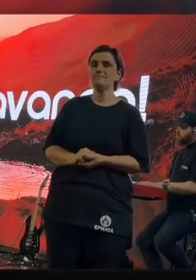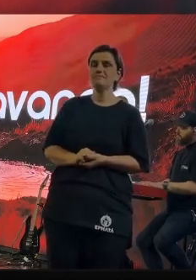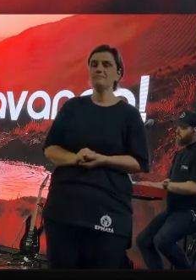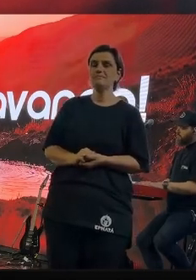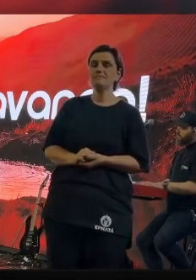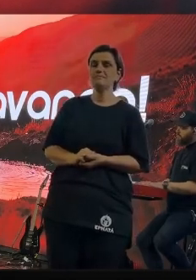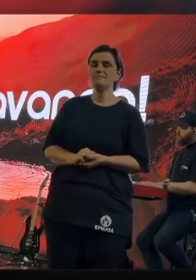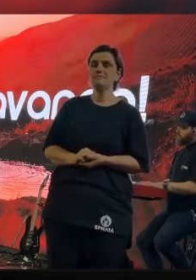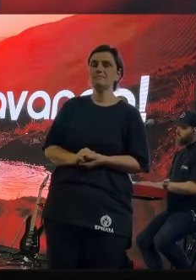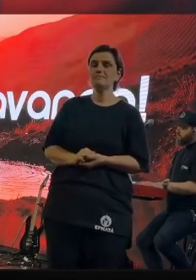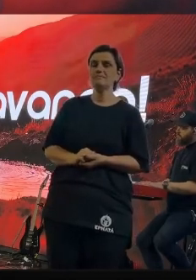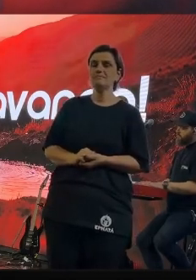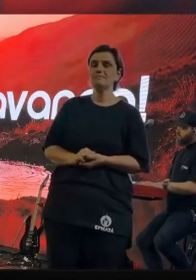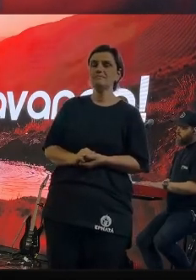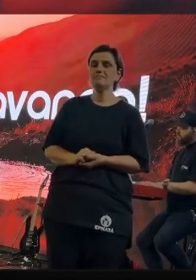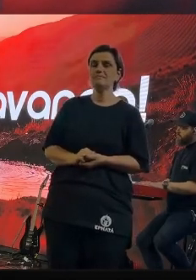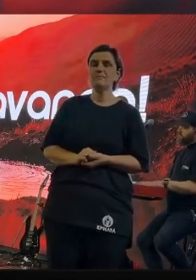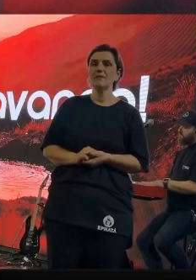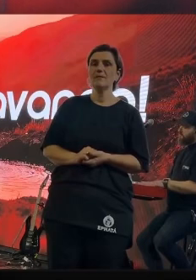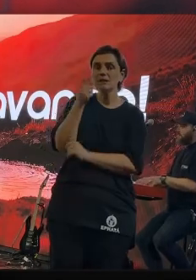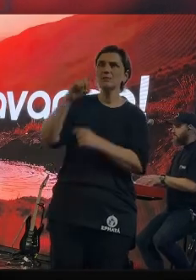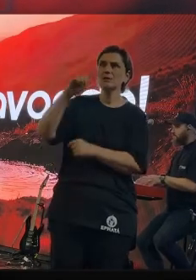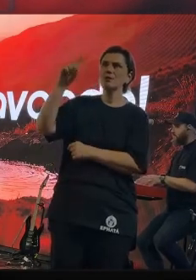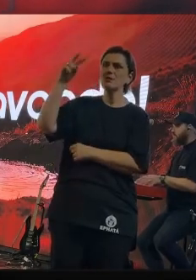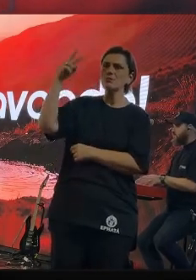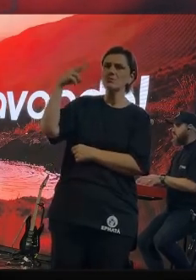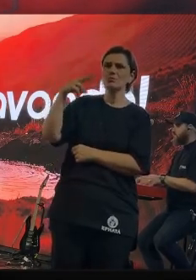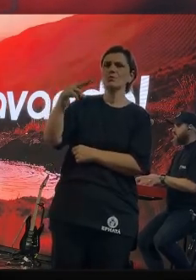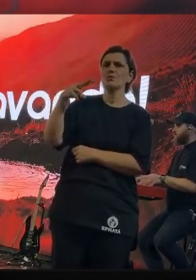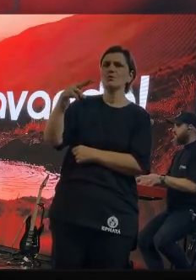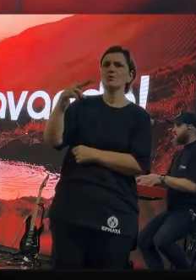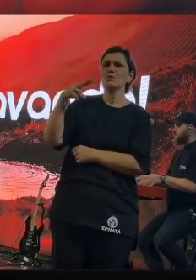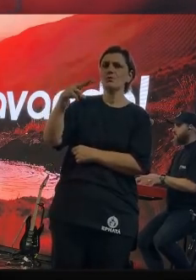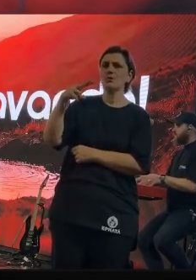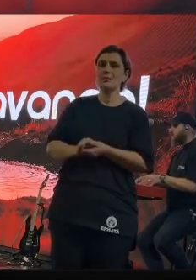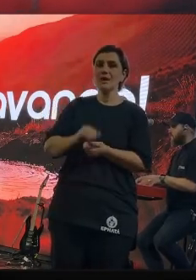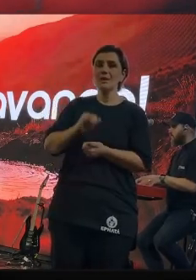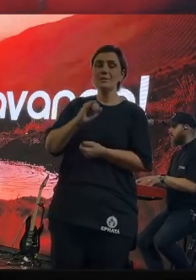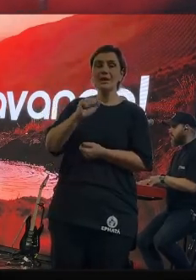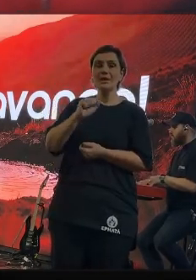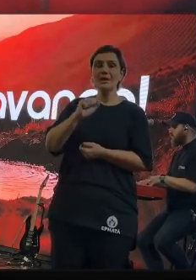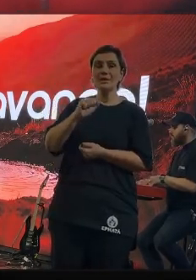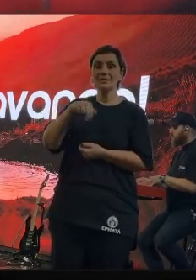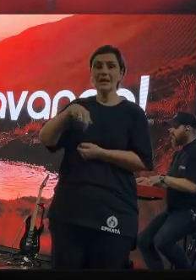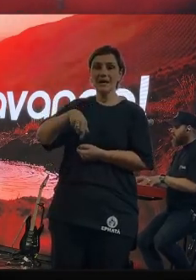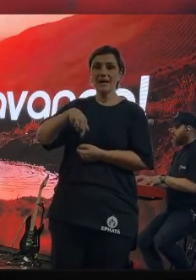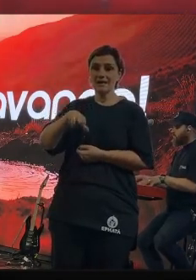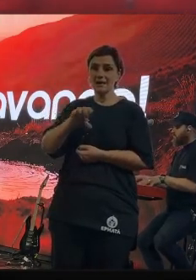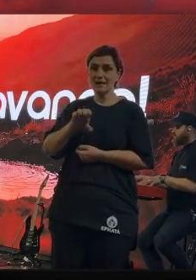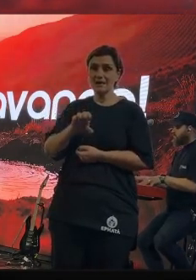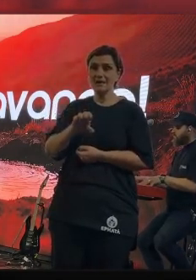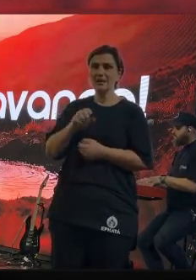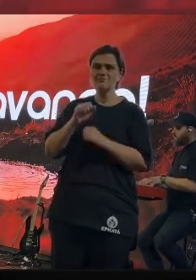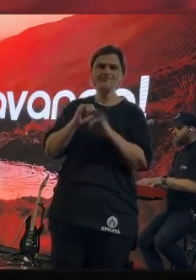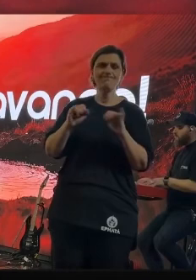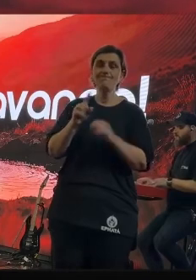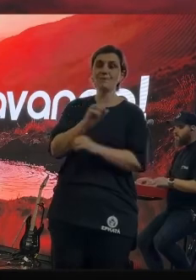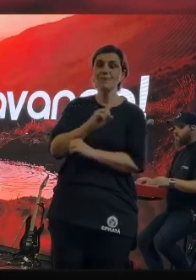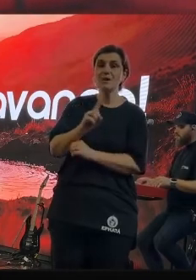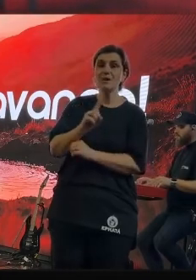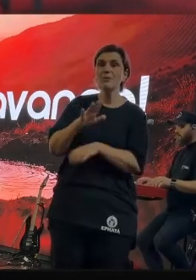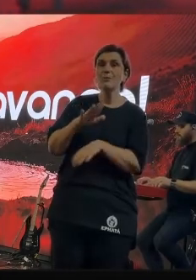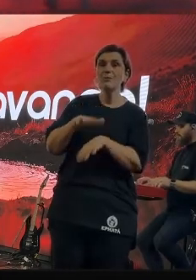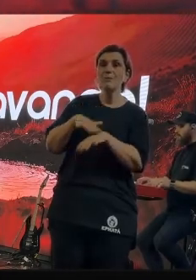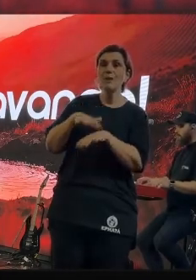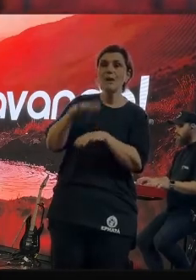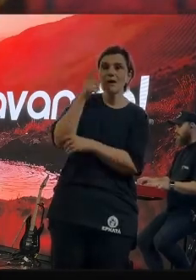Esse texto é muito interessante porque Deus olha para Isaac e diz: não. E sabe qual é o mais interessante nesse texto? Olha para mim, eu já estou